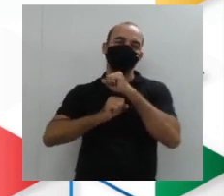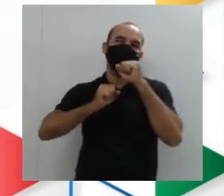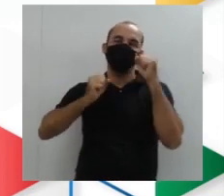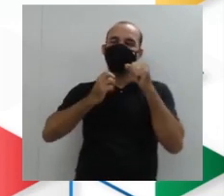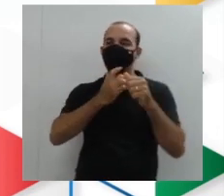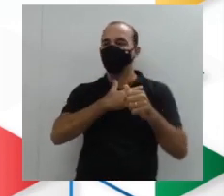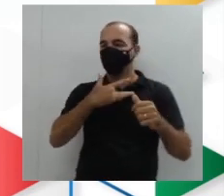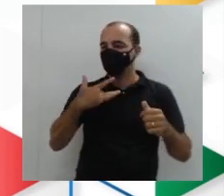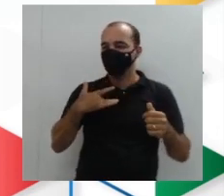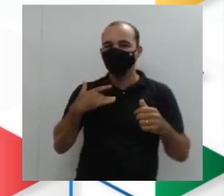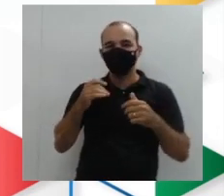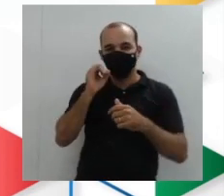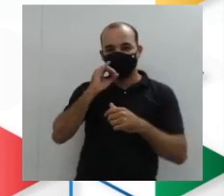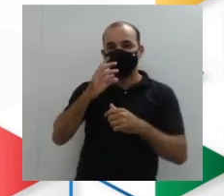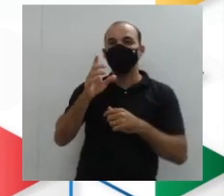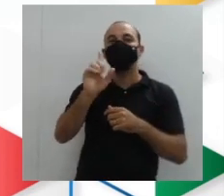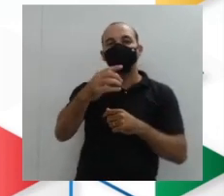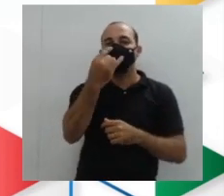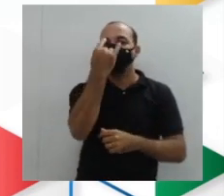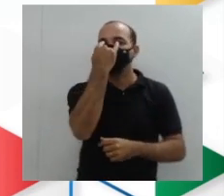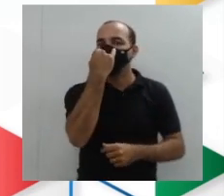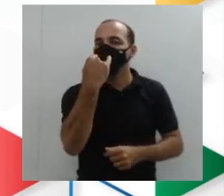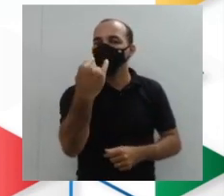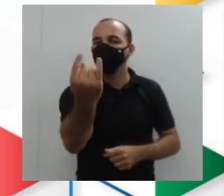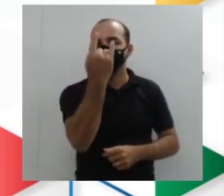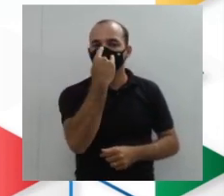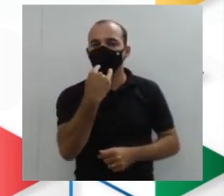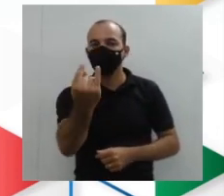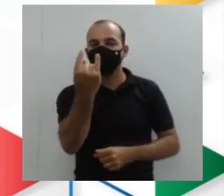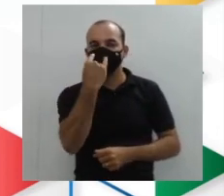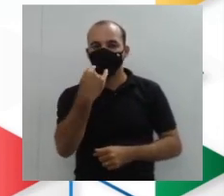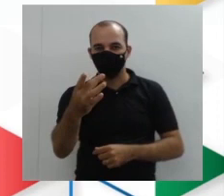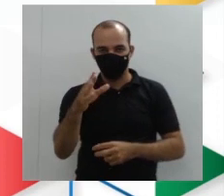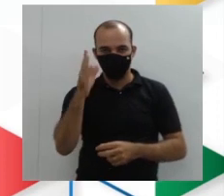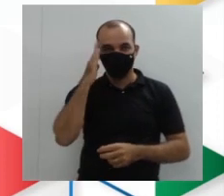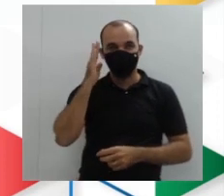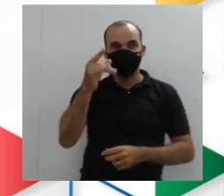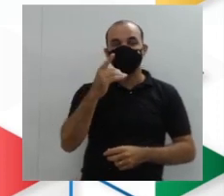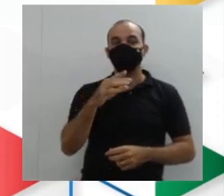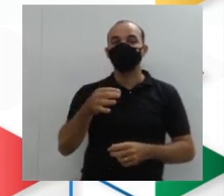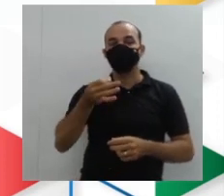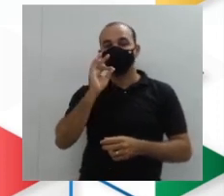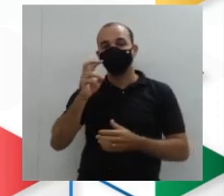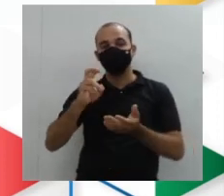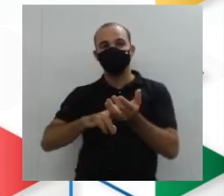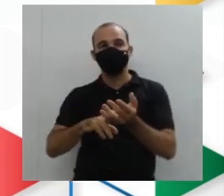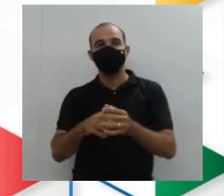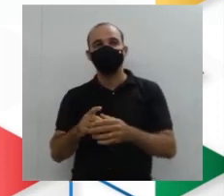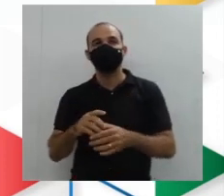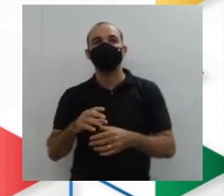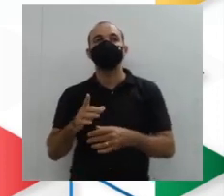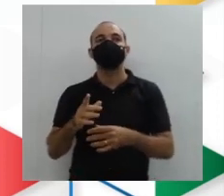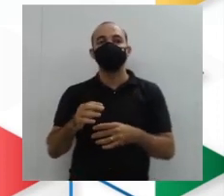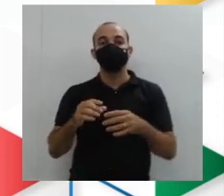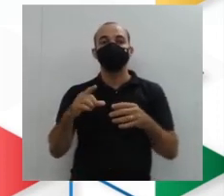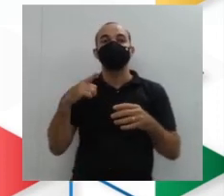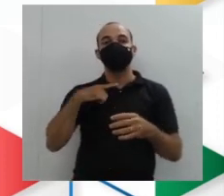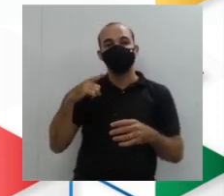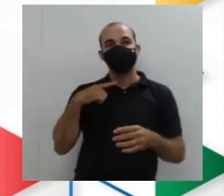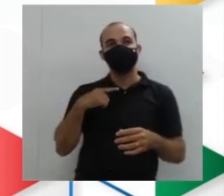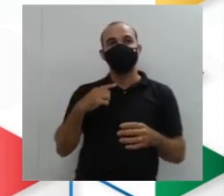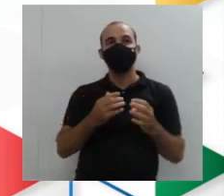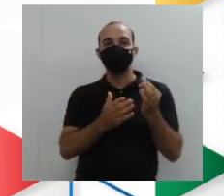saudável, a informação de um produto para o café da manhã. Escolhemos juntos o quê? Um argumento